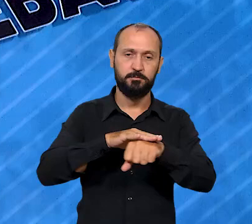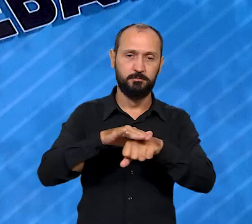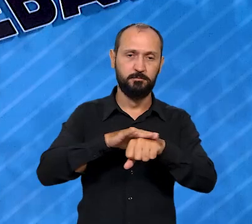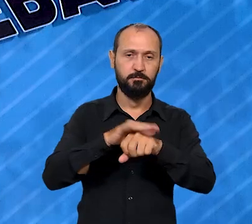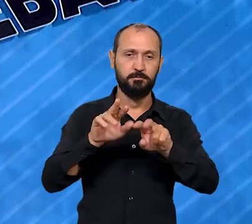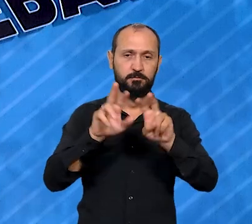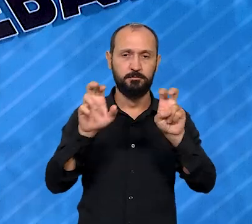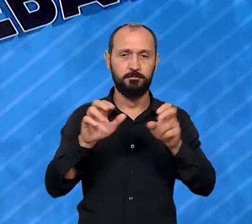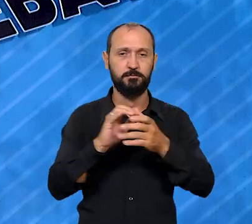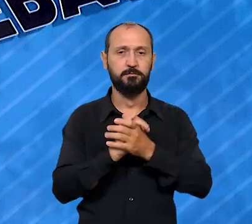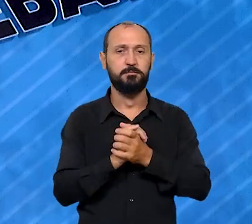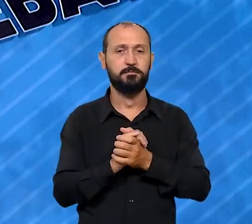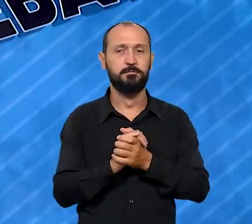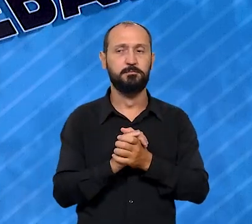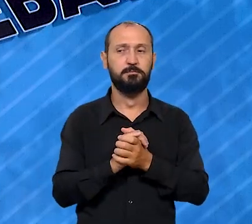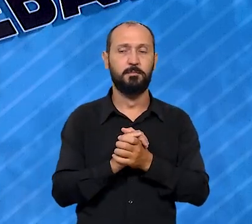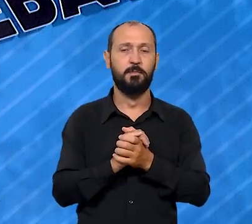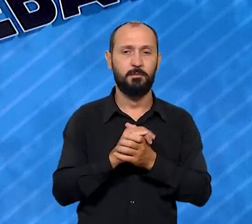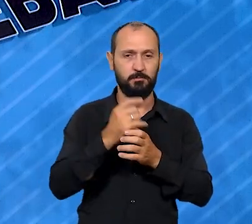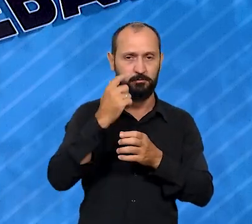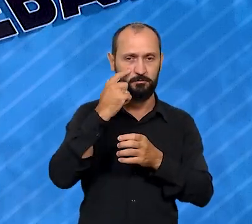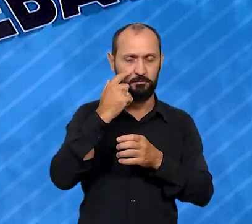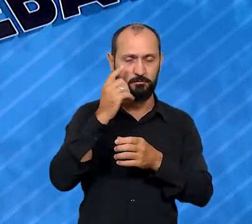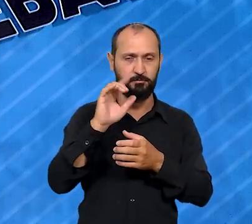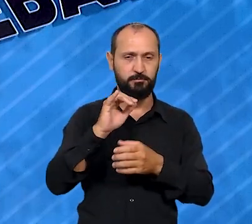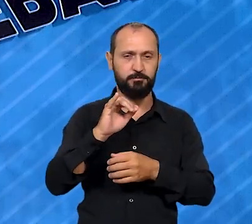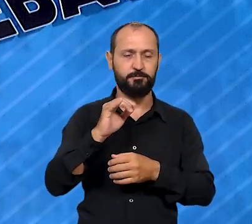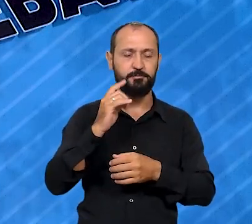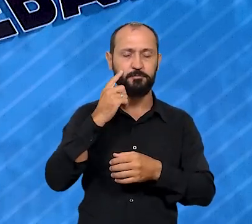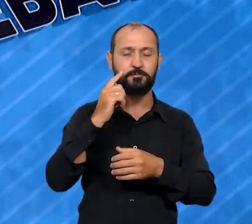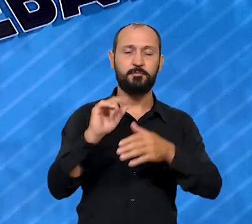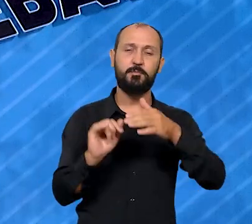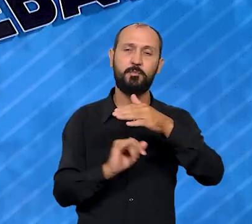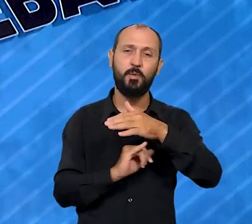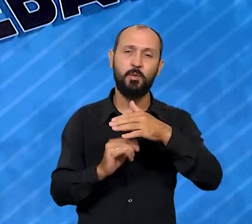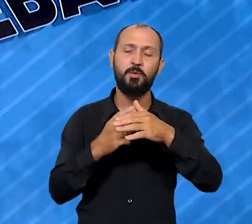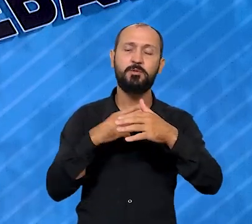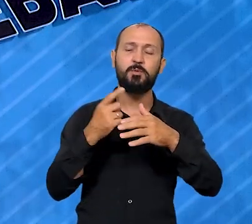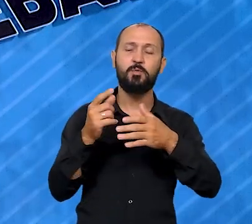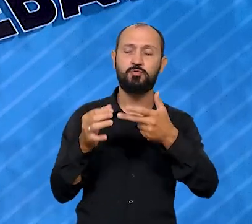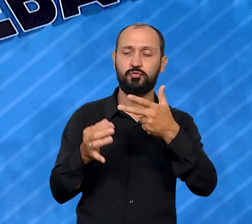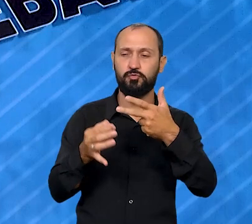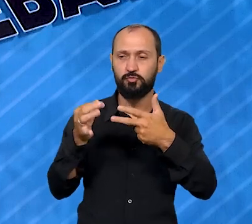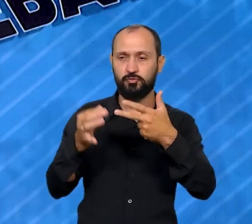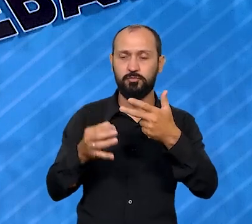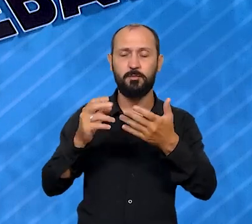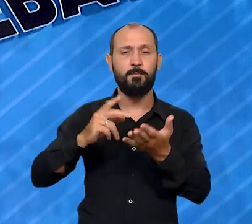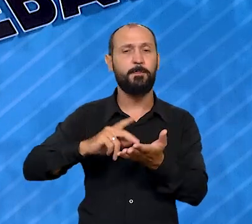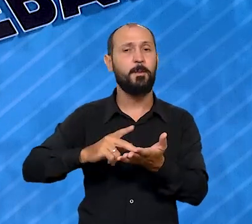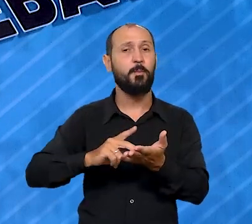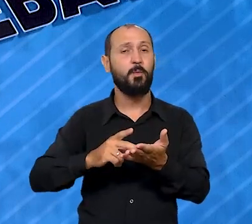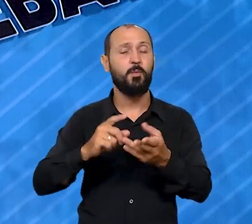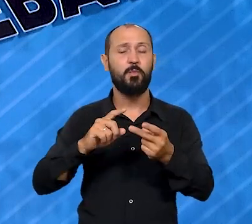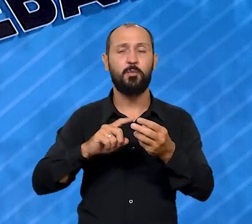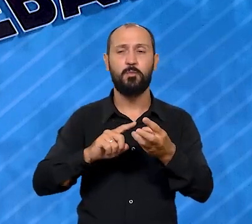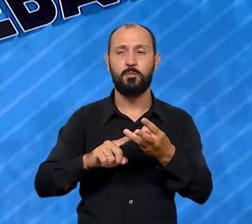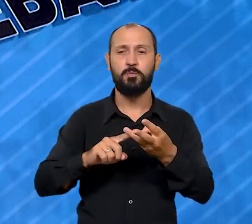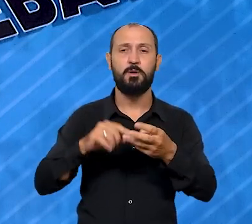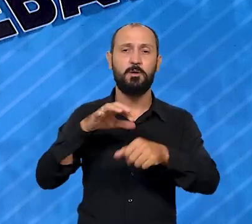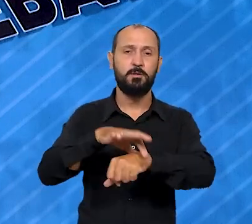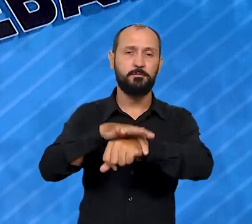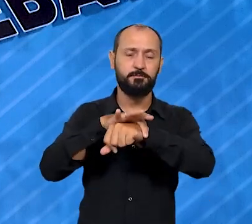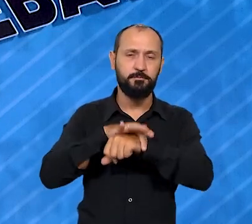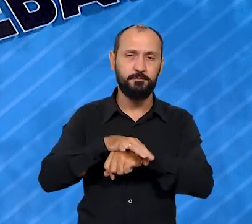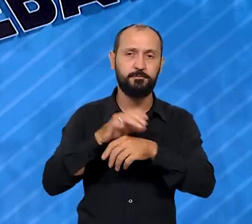momento de se tratar isso aí, os órgãos que fazem essa tratativa, né, por exemplo, o Judiciário, o PROCONs,